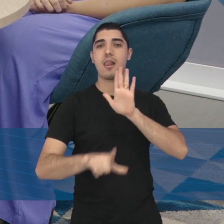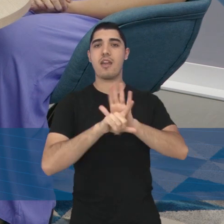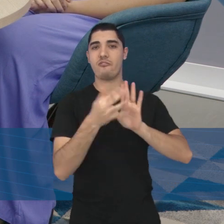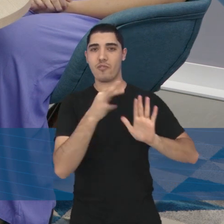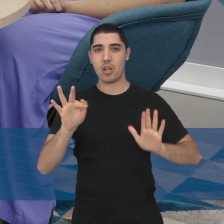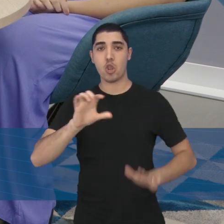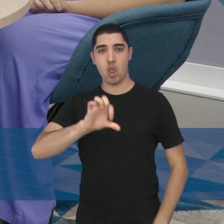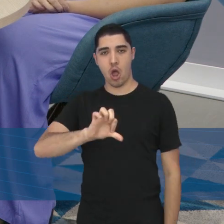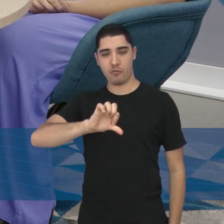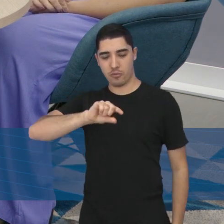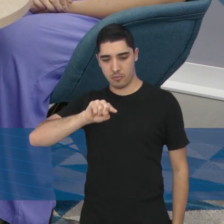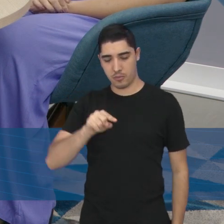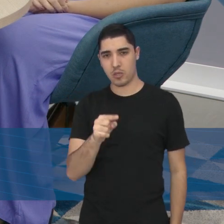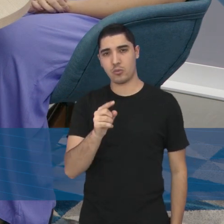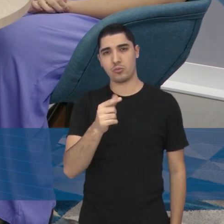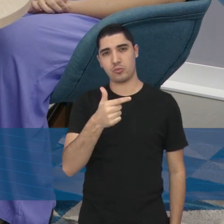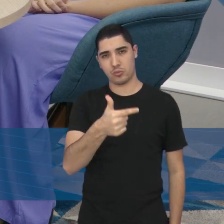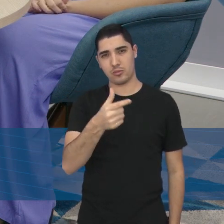né? A Lei